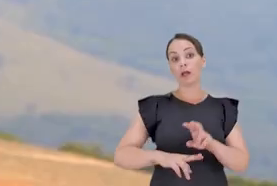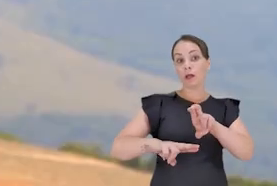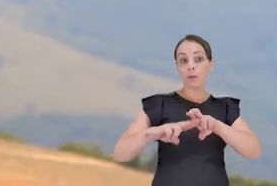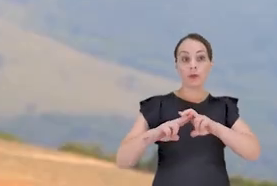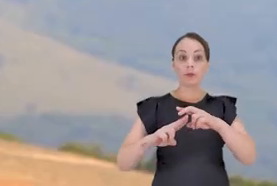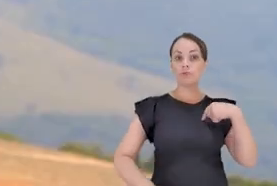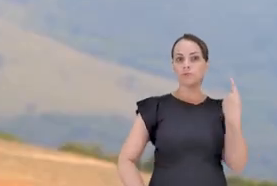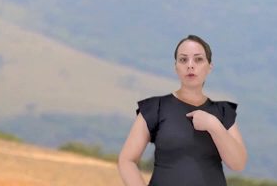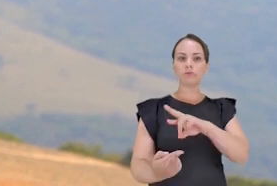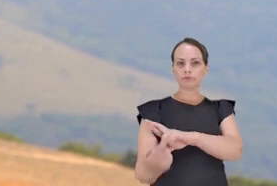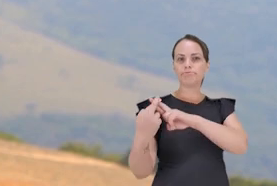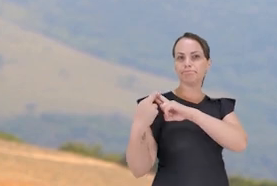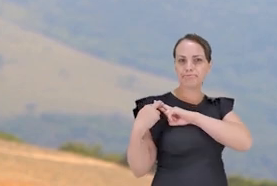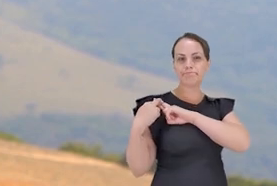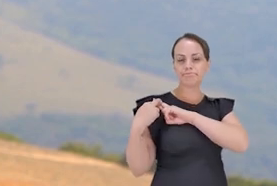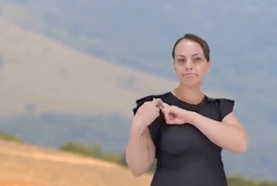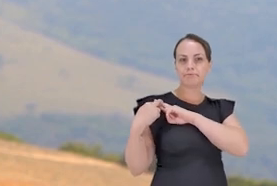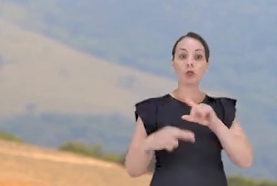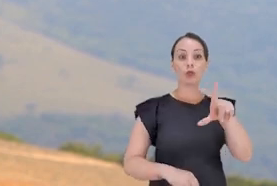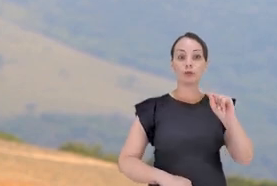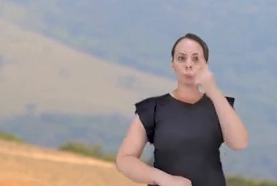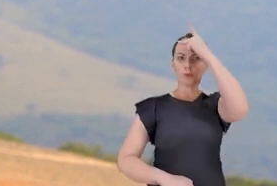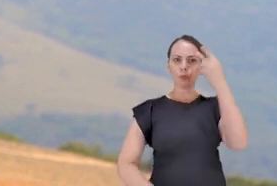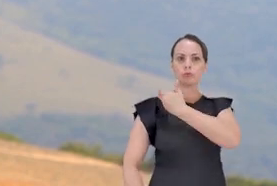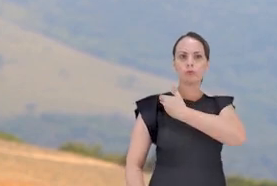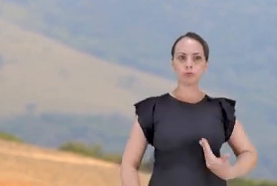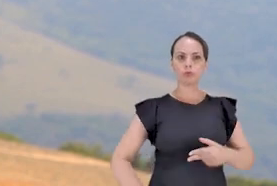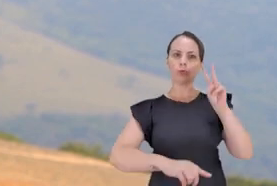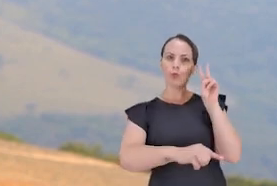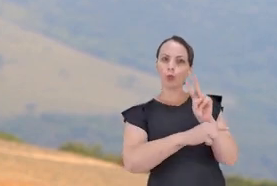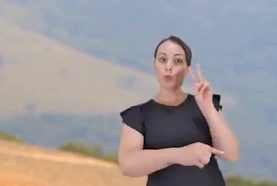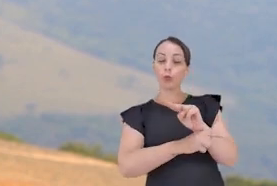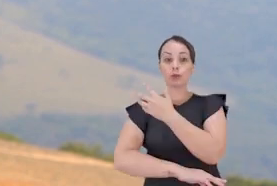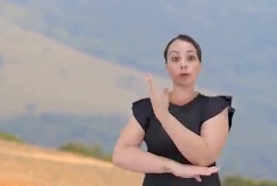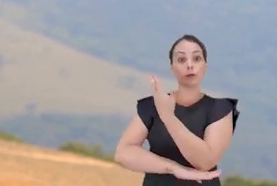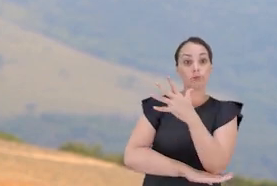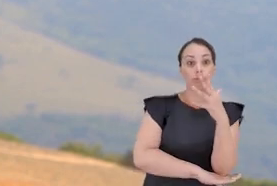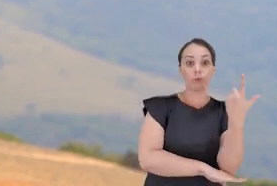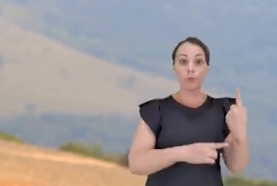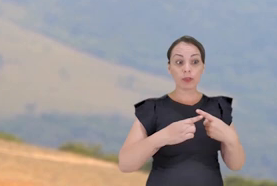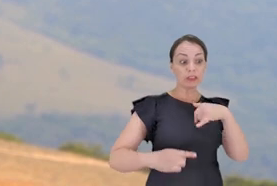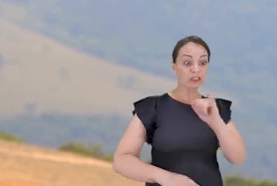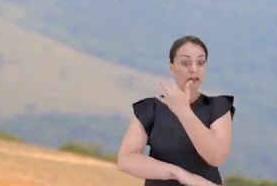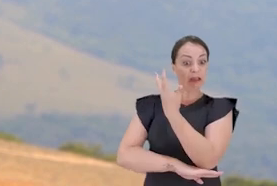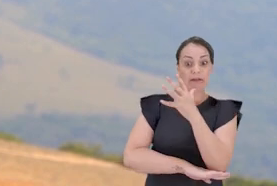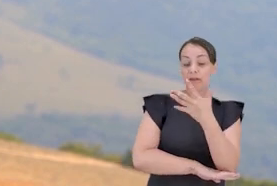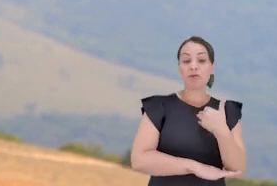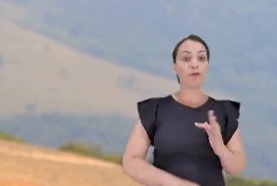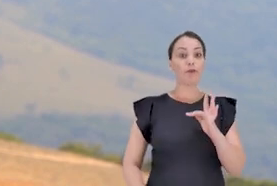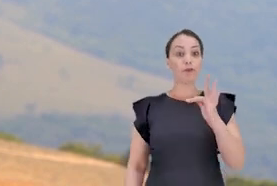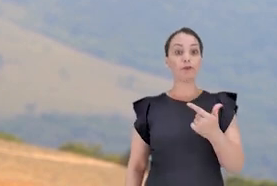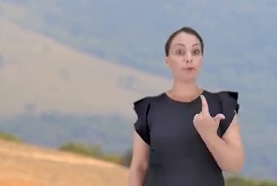É por isso que é nossa responsabilidade escolher governos e pessoas que cuidem da natureza, porque sem ela, pessoal, sem ela não